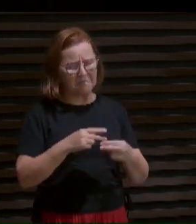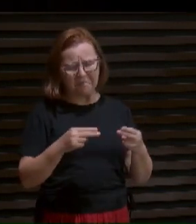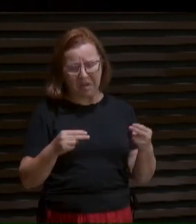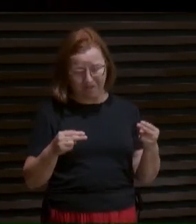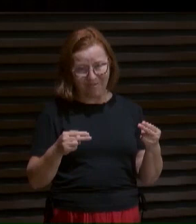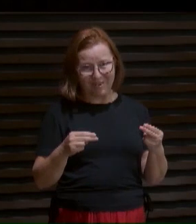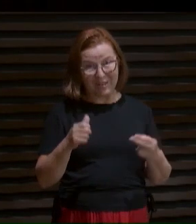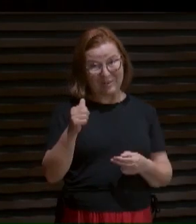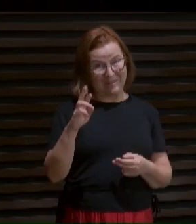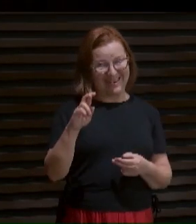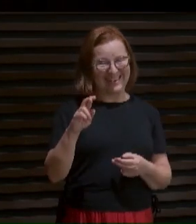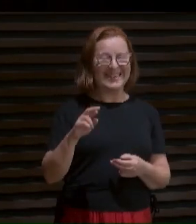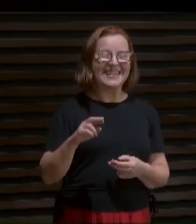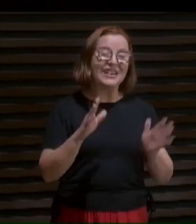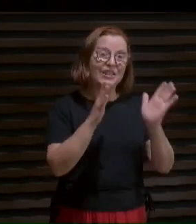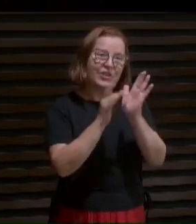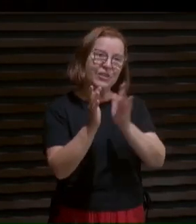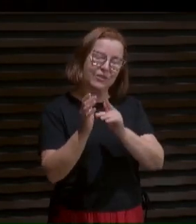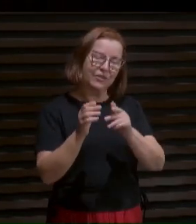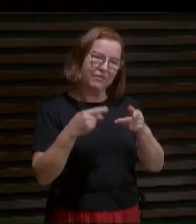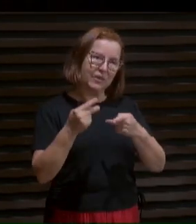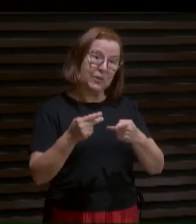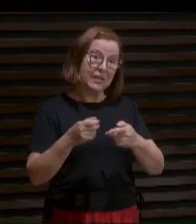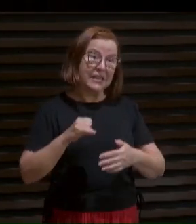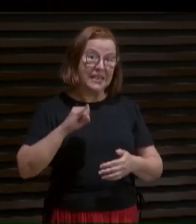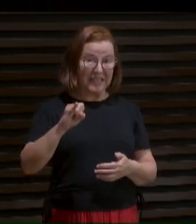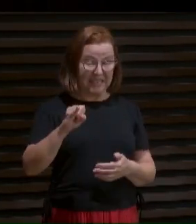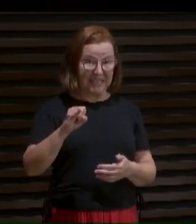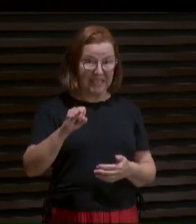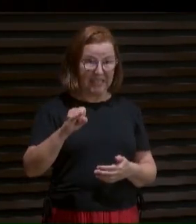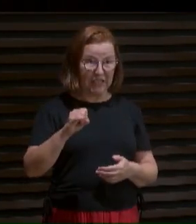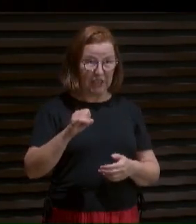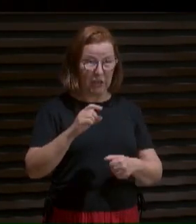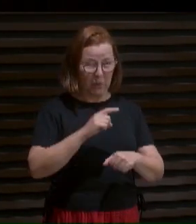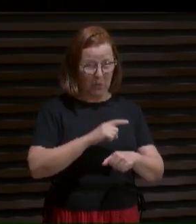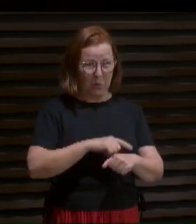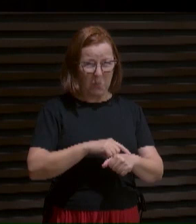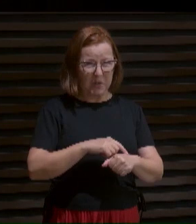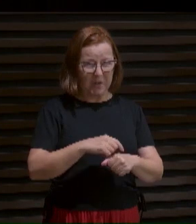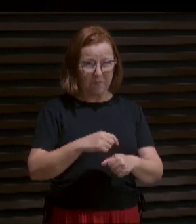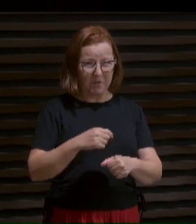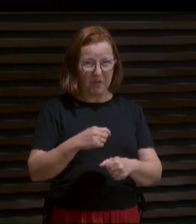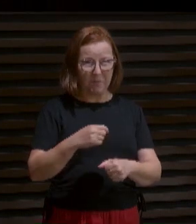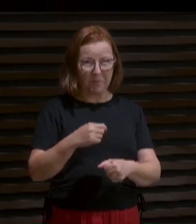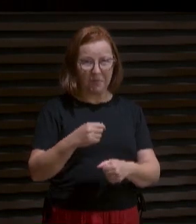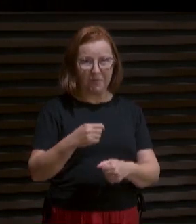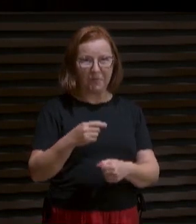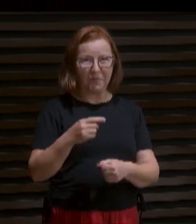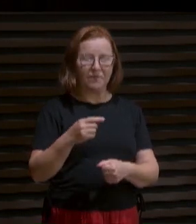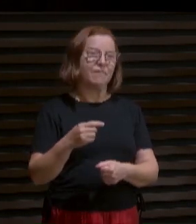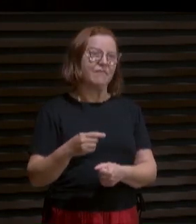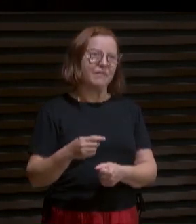diz que se o tempo não fosse abreviado, nem mesmo os eleitos iriam